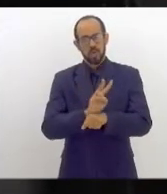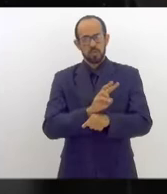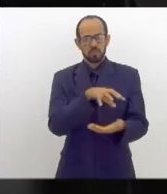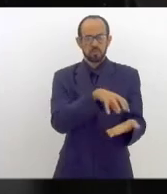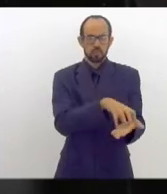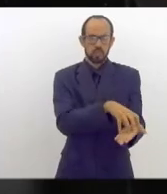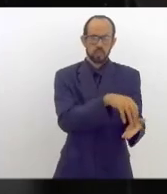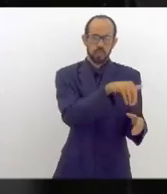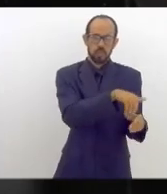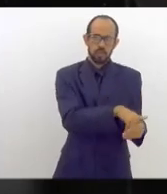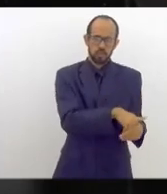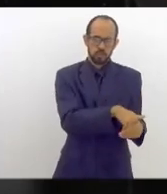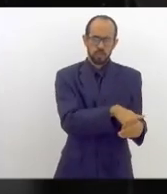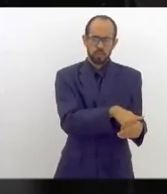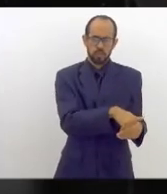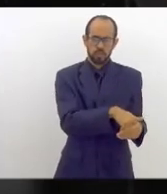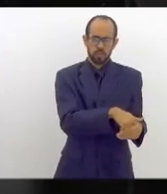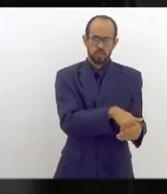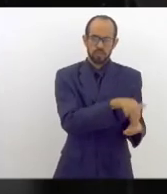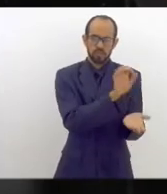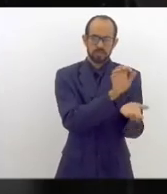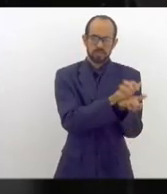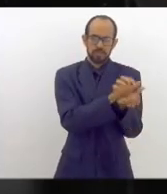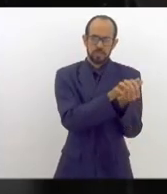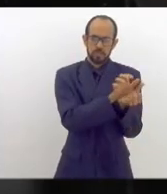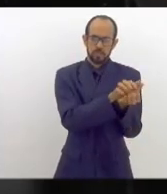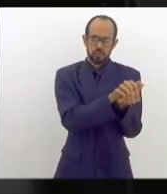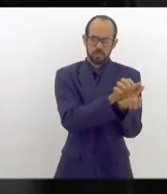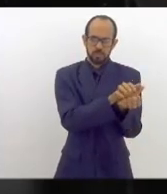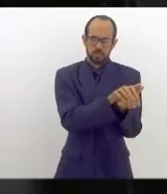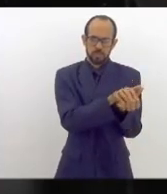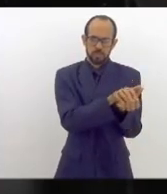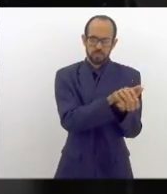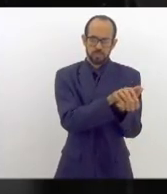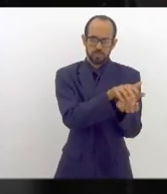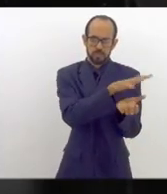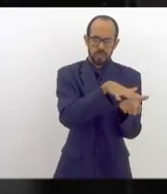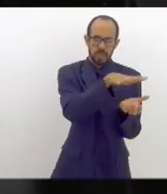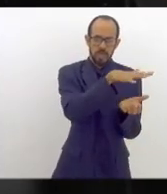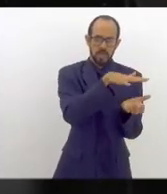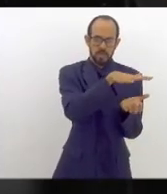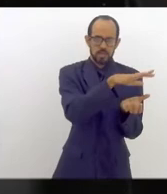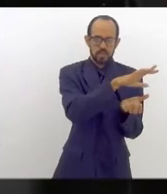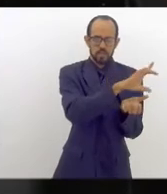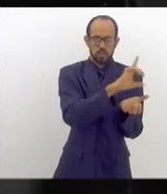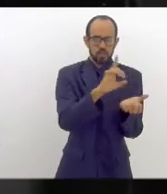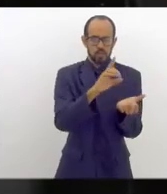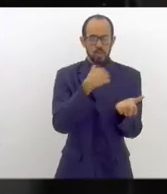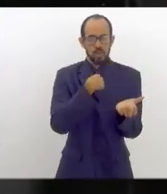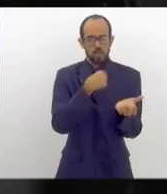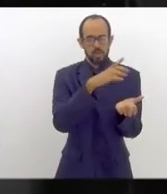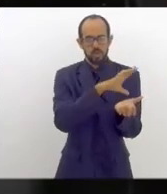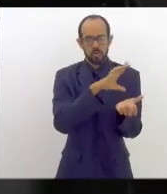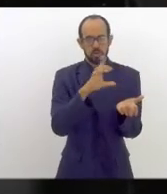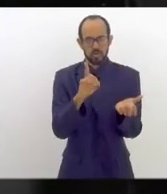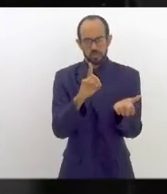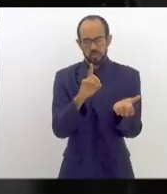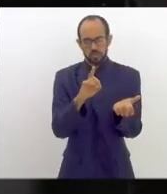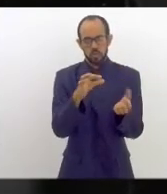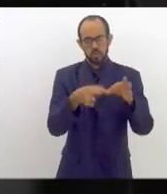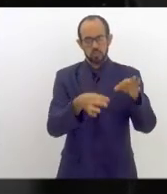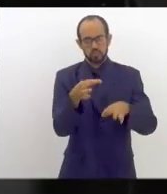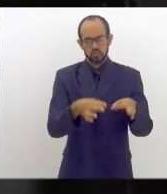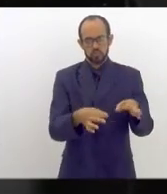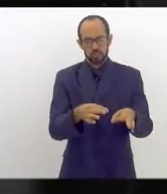lá em Santa Cruz a área da qual eu era eleitoral naquela época Ainda como juiz